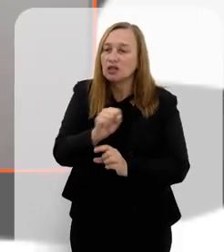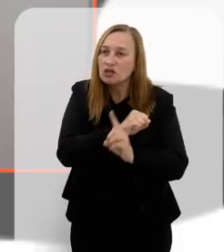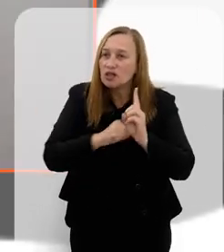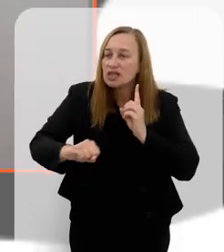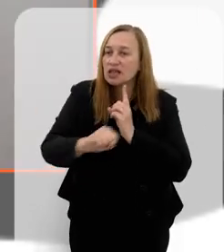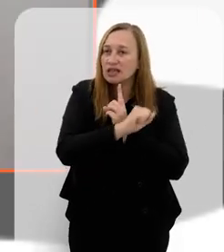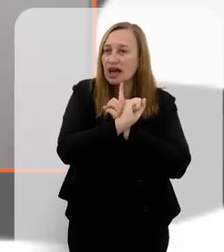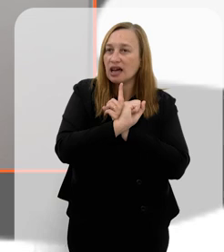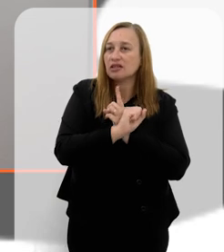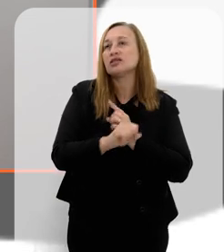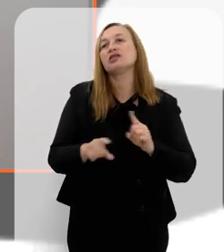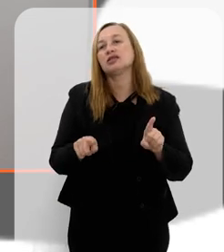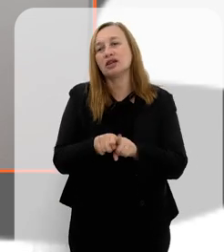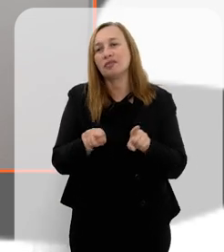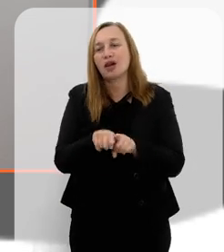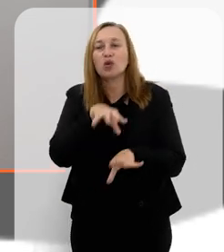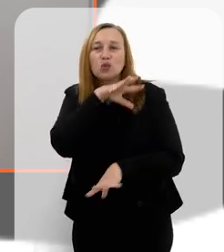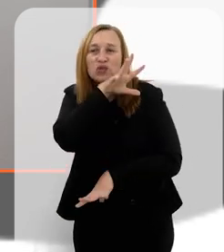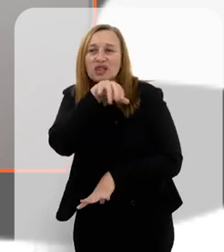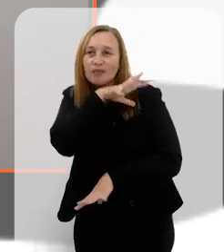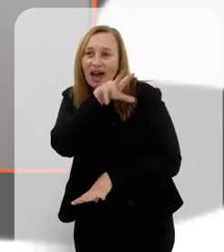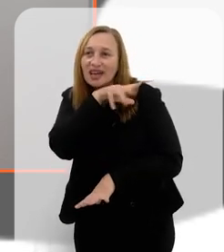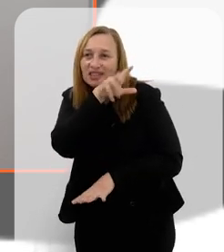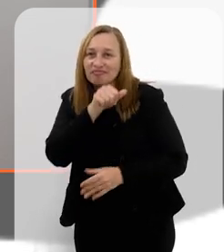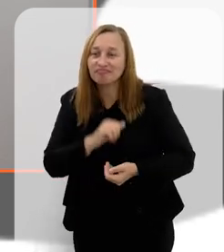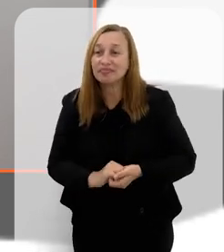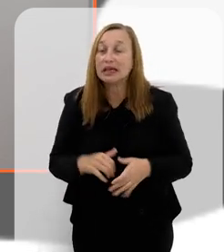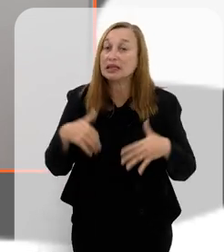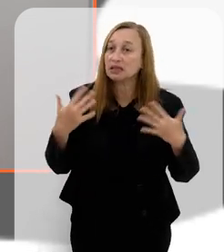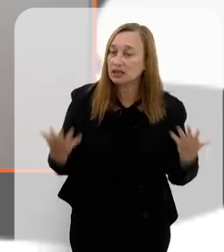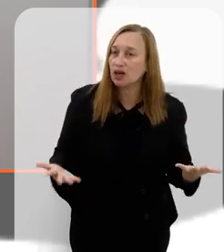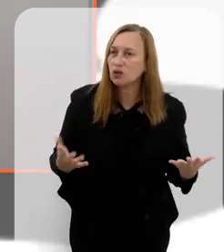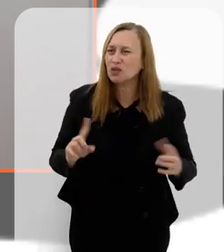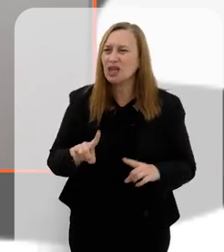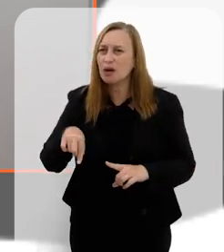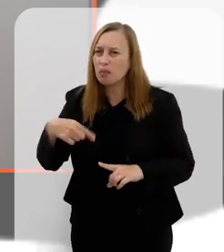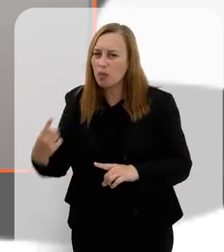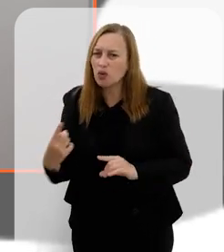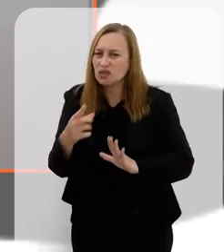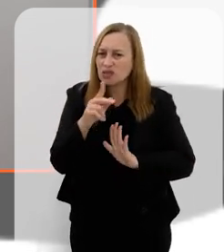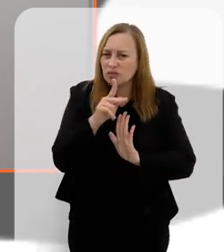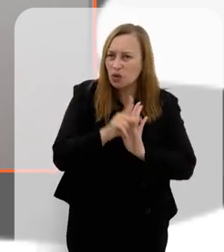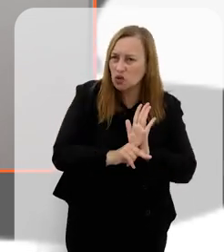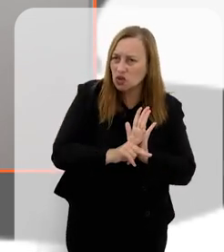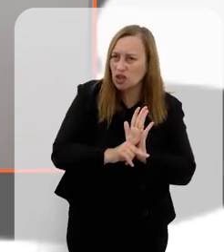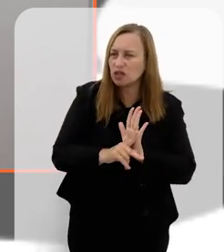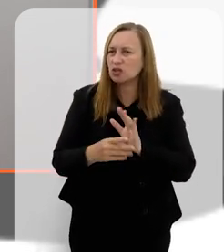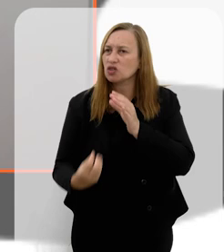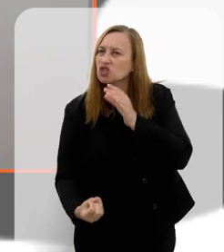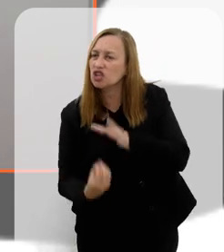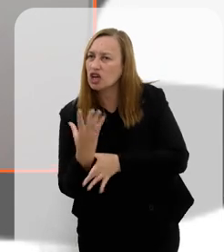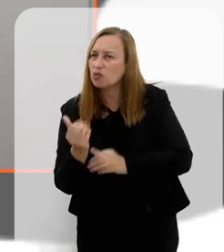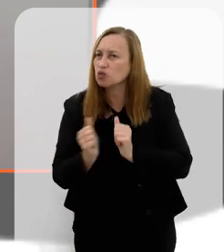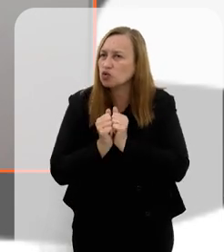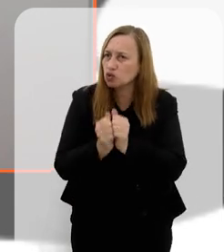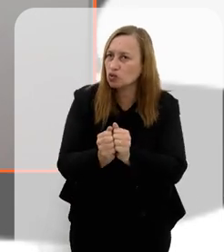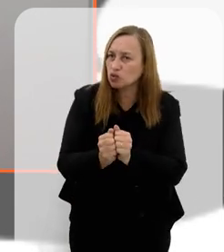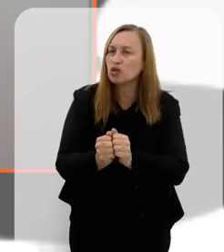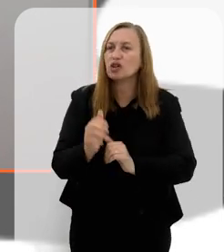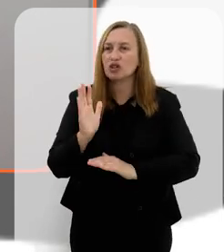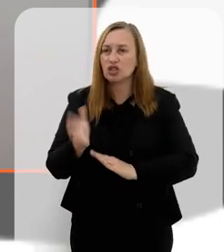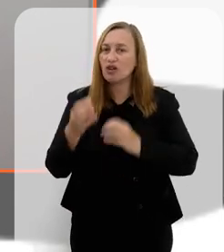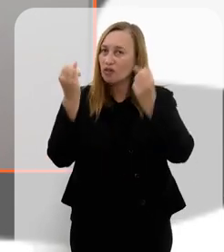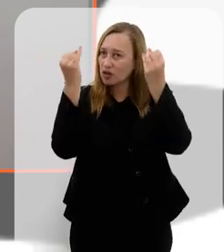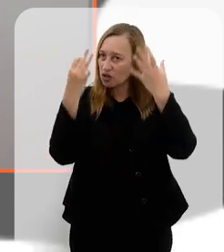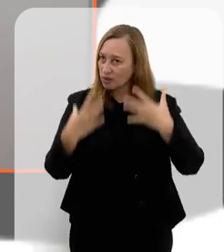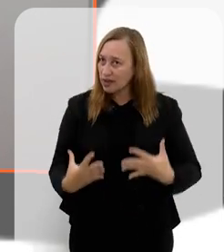da sociedade como um todo e dos animais. Então, depois desse projeto que a gente desenvolveu